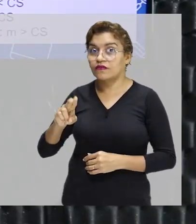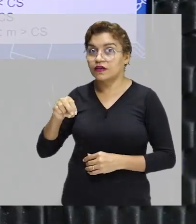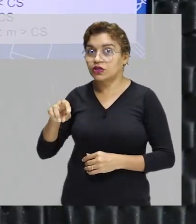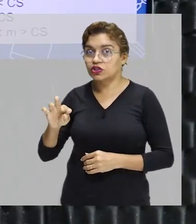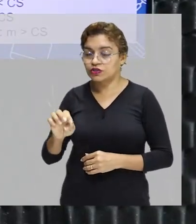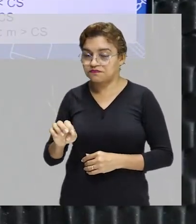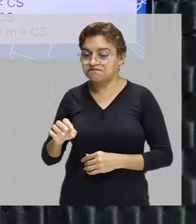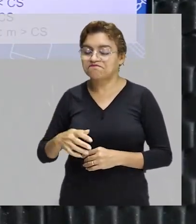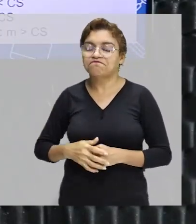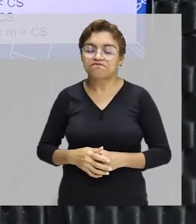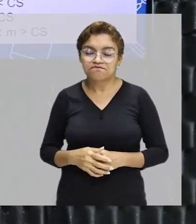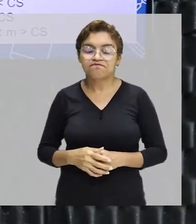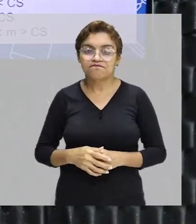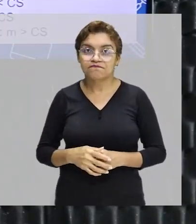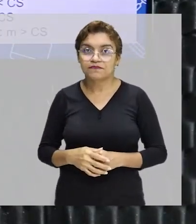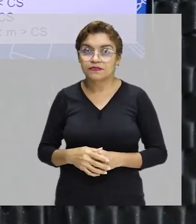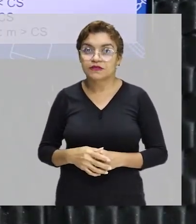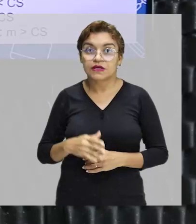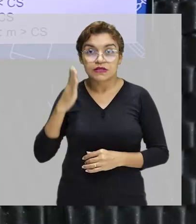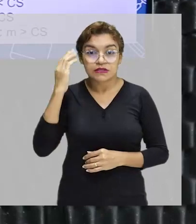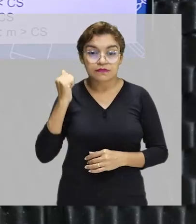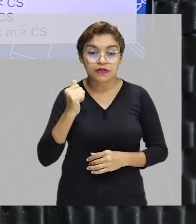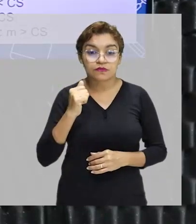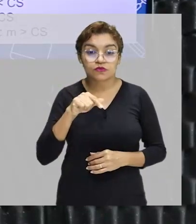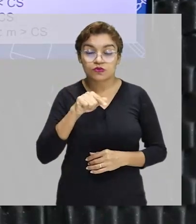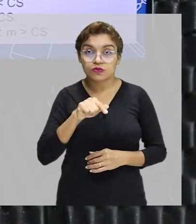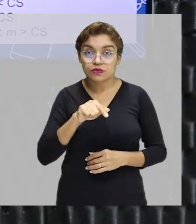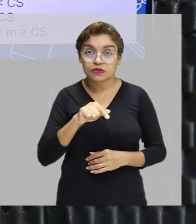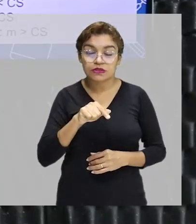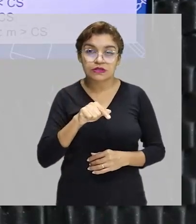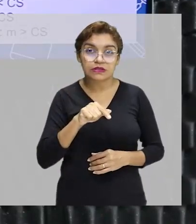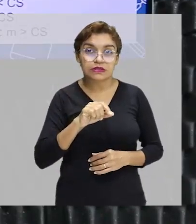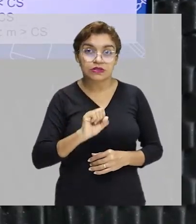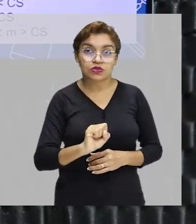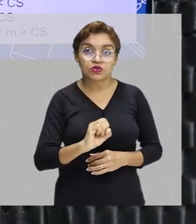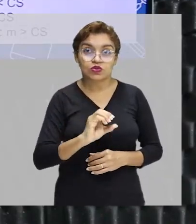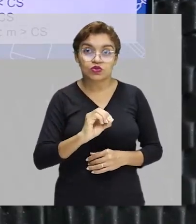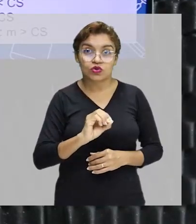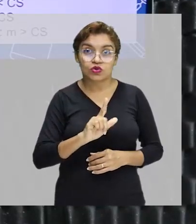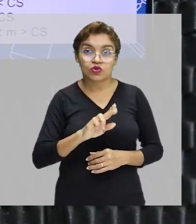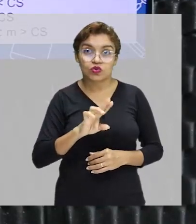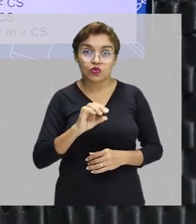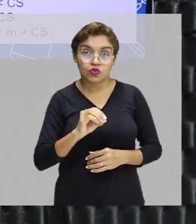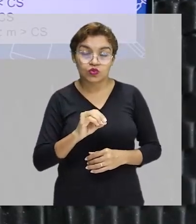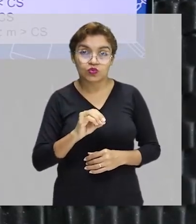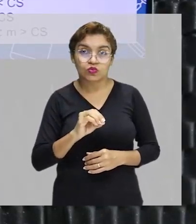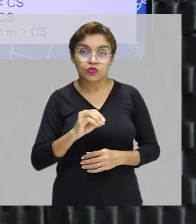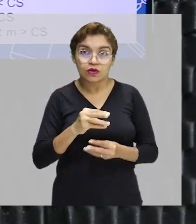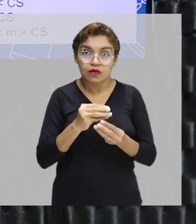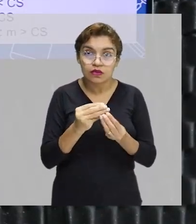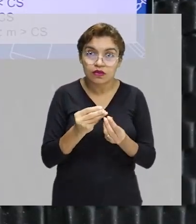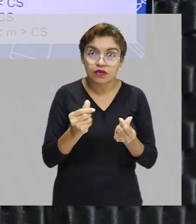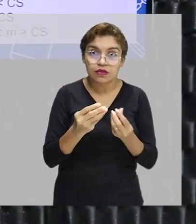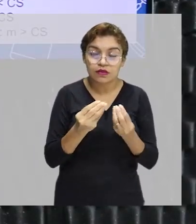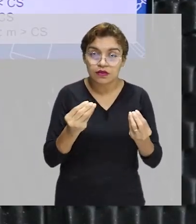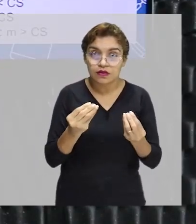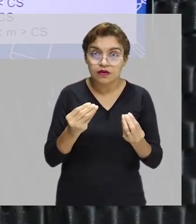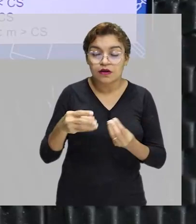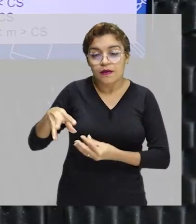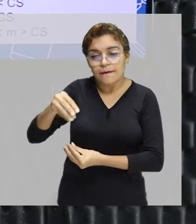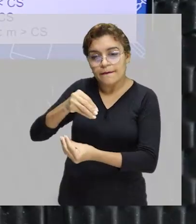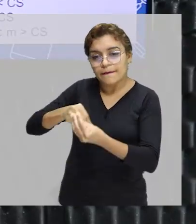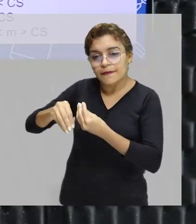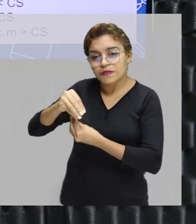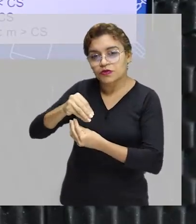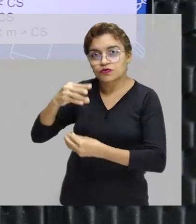Olha só, nós sabemos que esse soluto ele vai se dissolver, né? E assim vai gerar uma mistura homogênea, isto